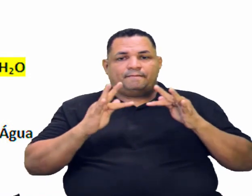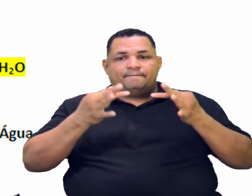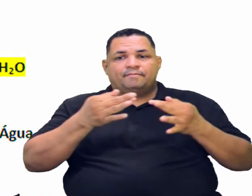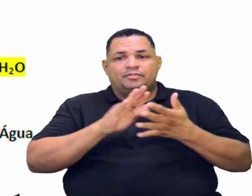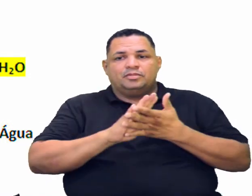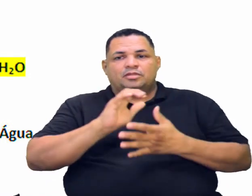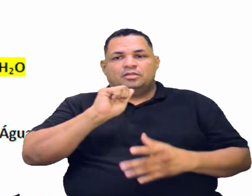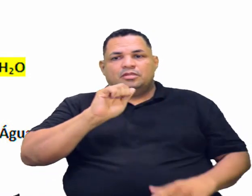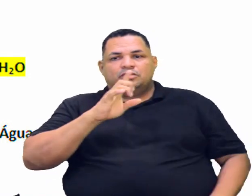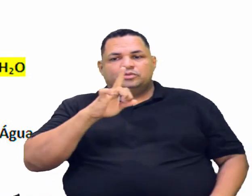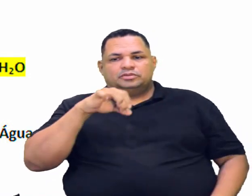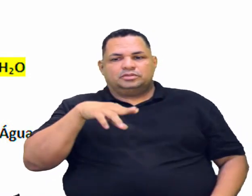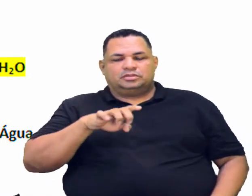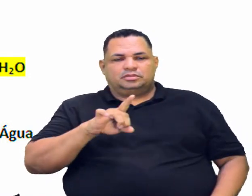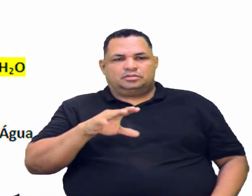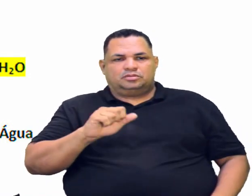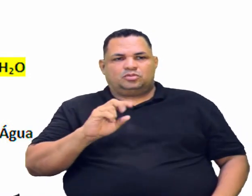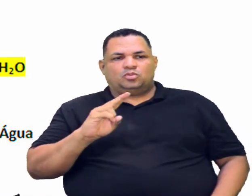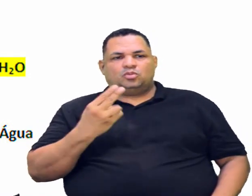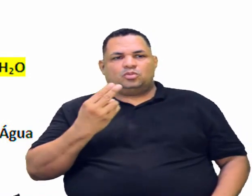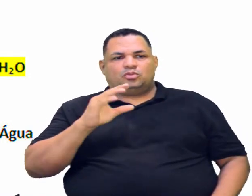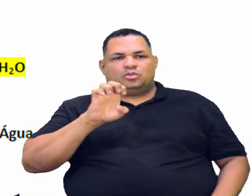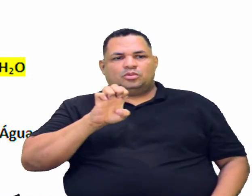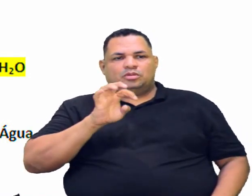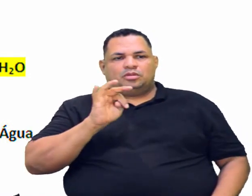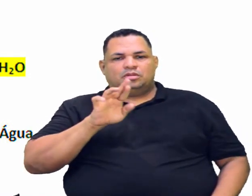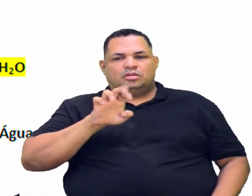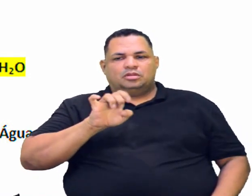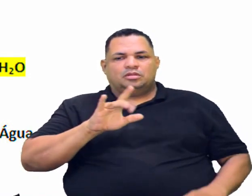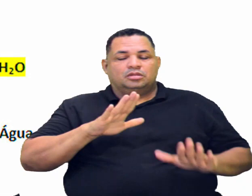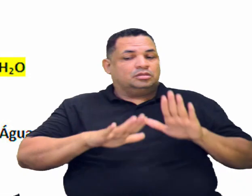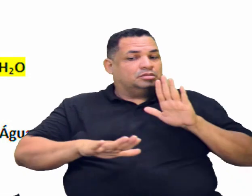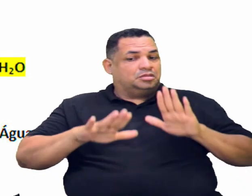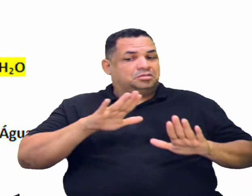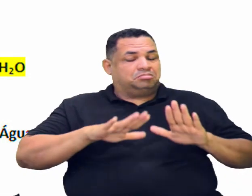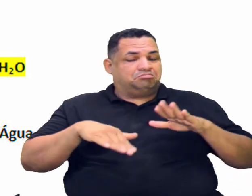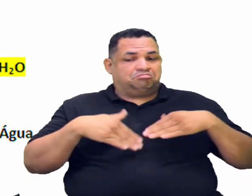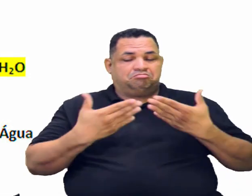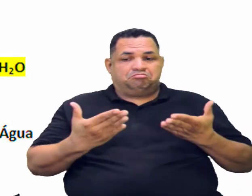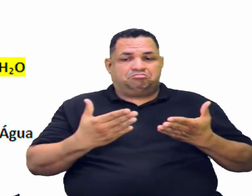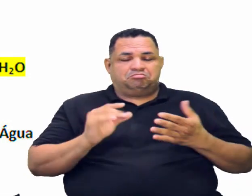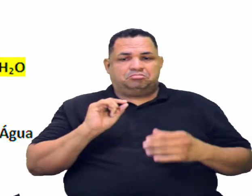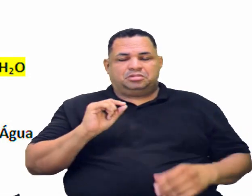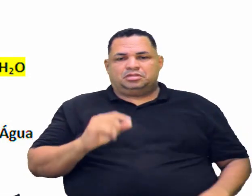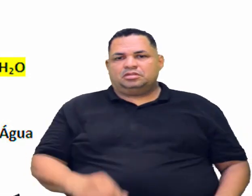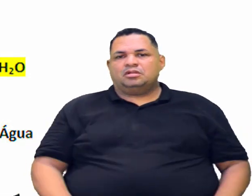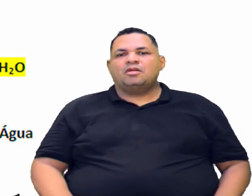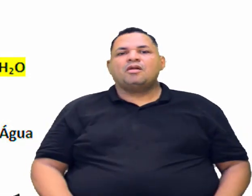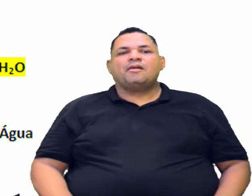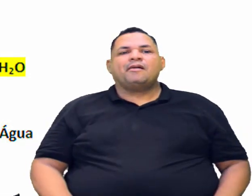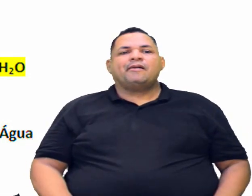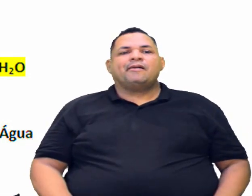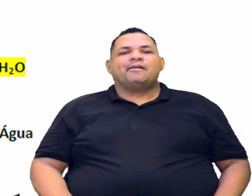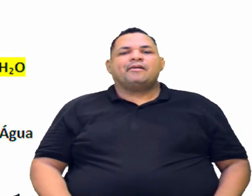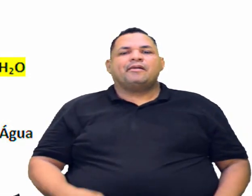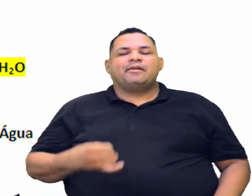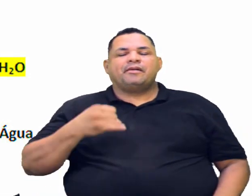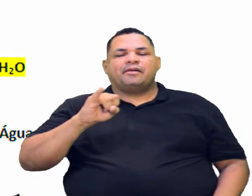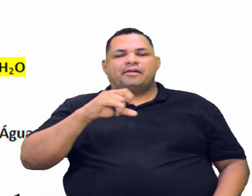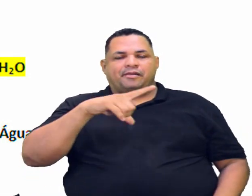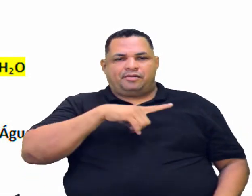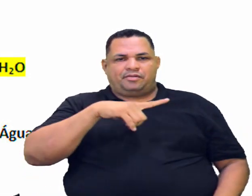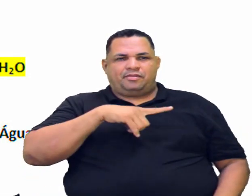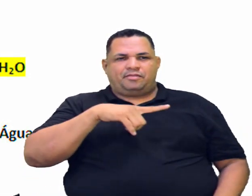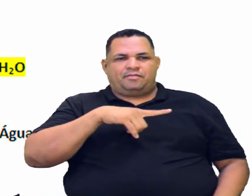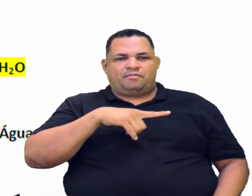um alceno ou um éter. Vai depender de uma situação. Se nós vamos